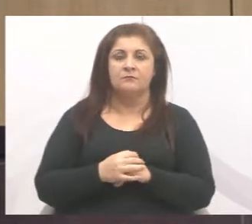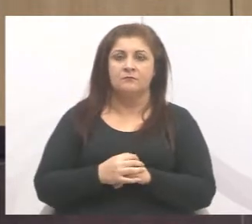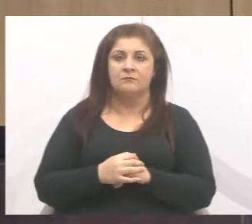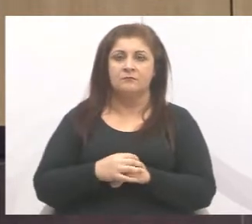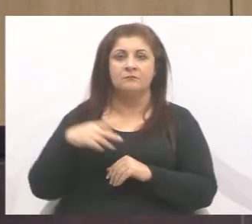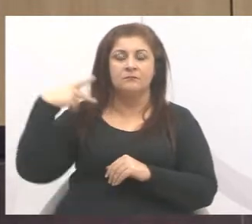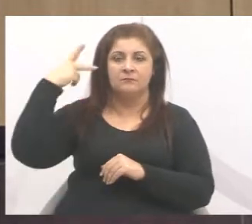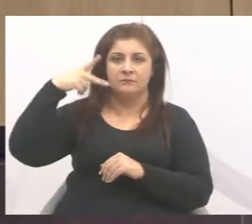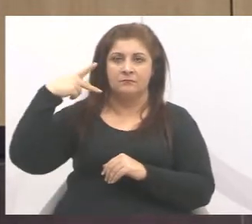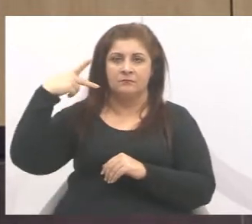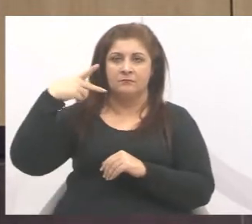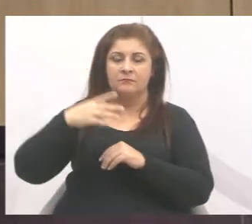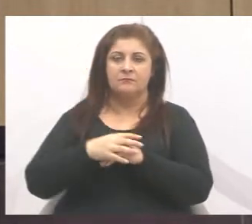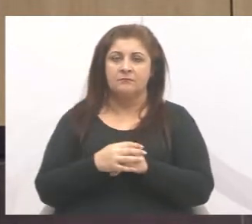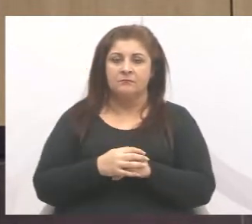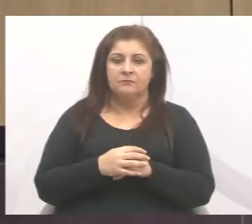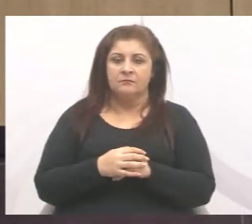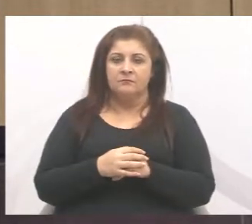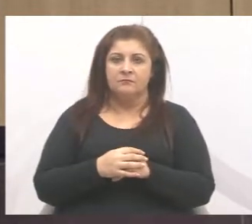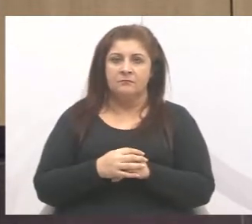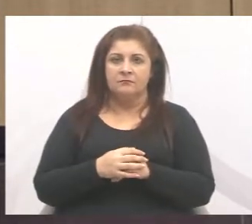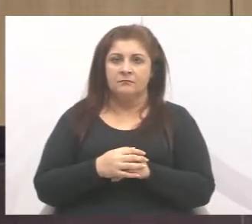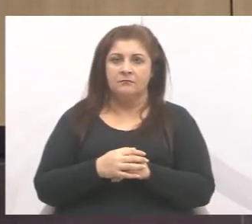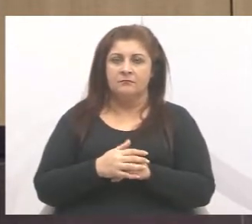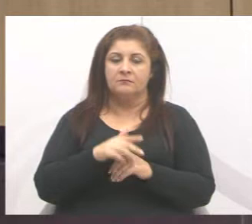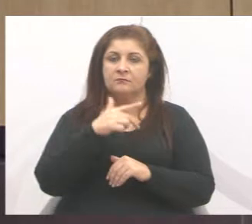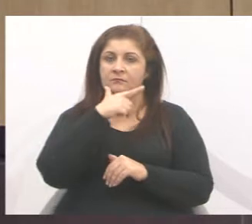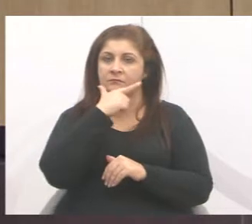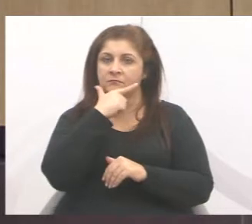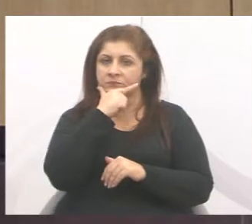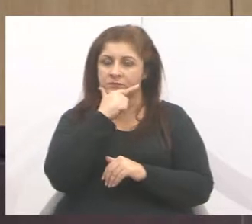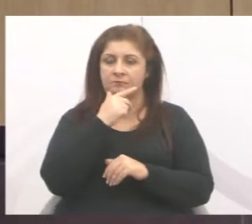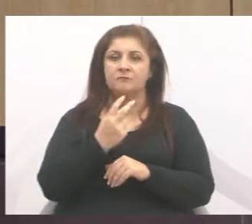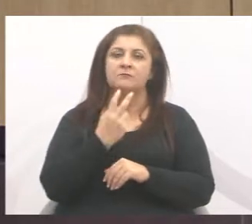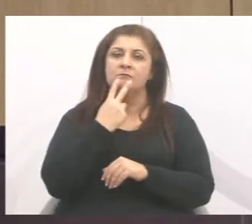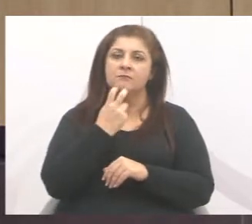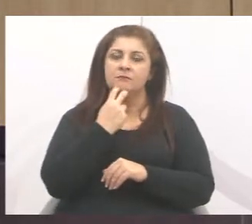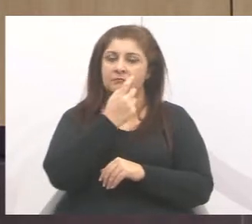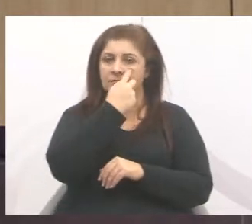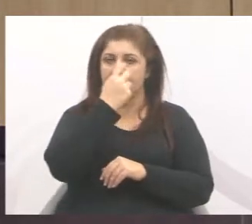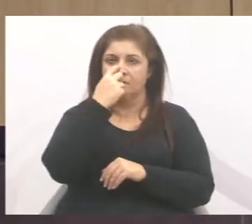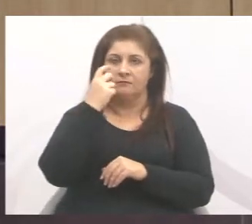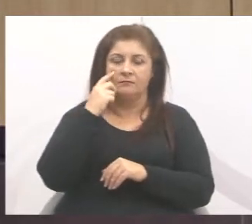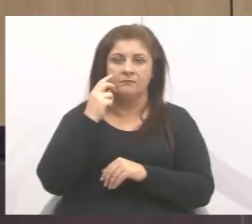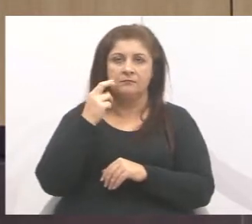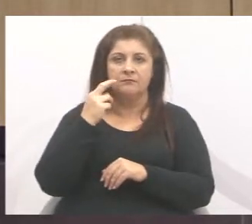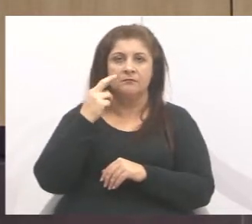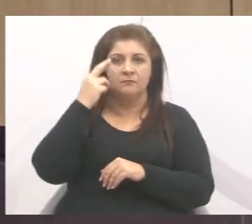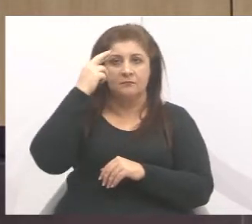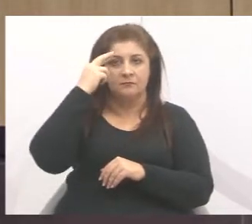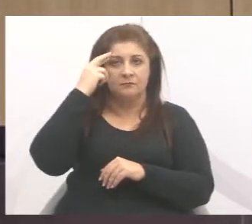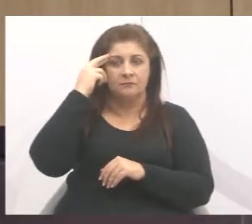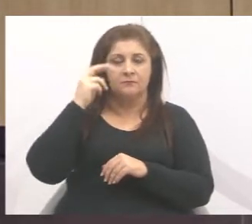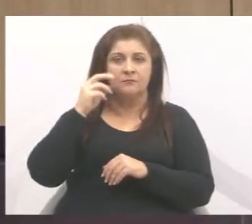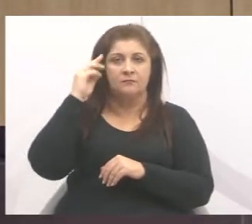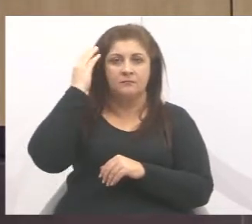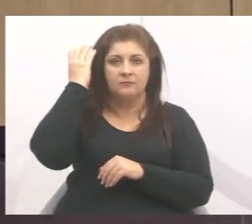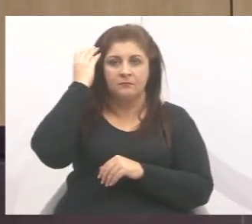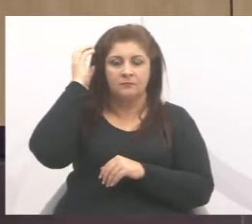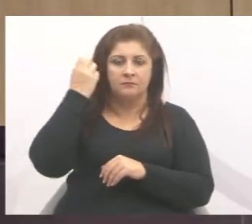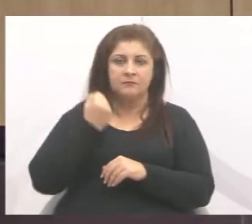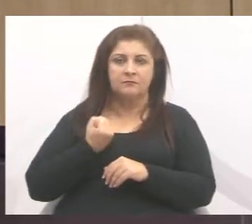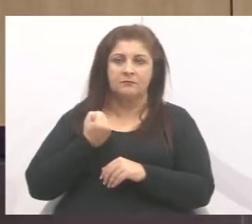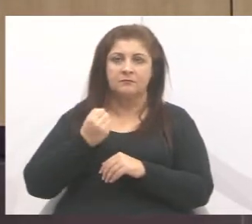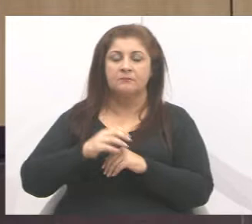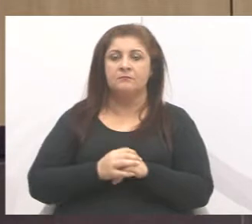dos vereadores Luiz Flávio, Valmir do Parque Meia Lua, Roninha, Sônia Patas